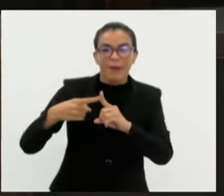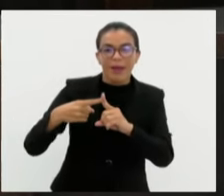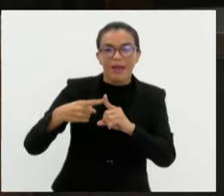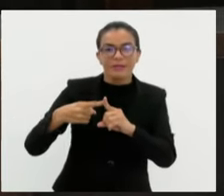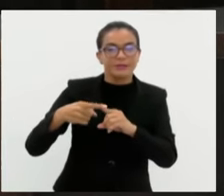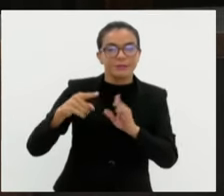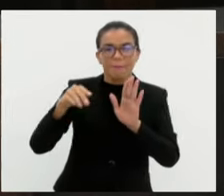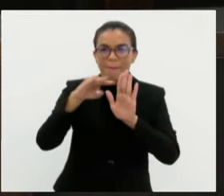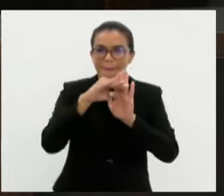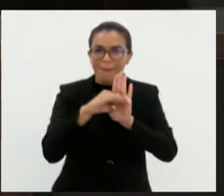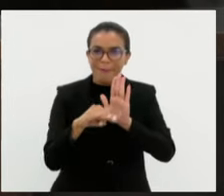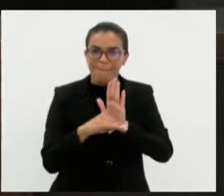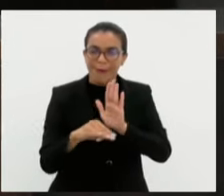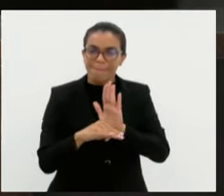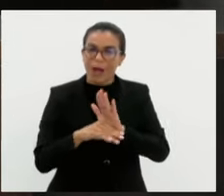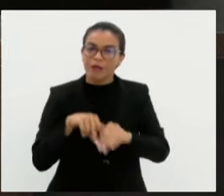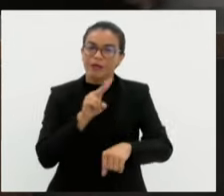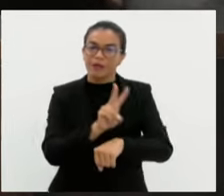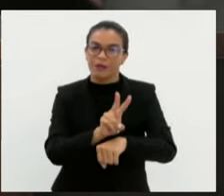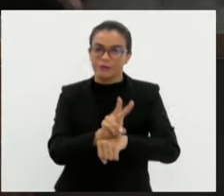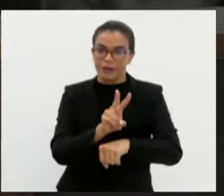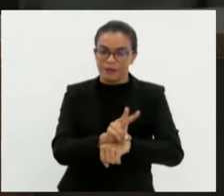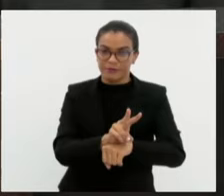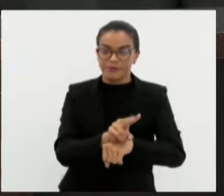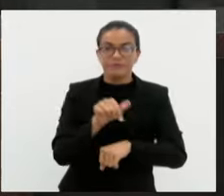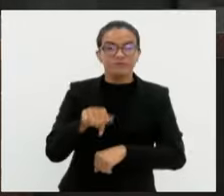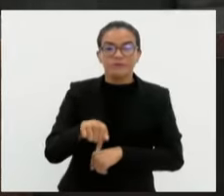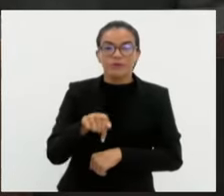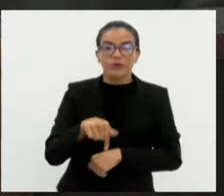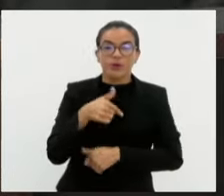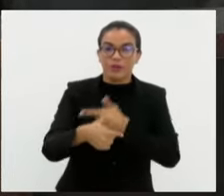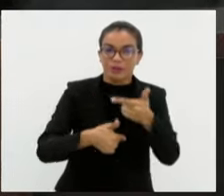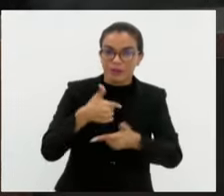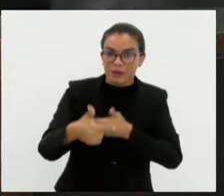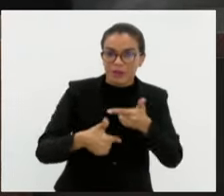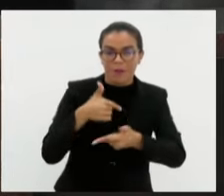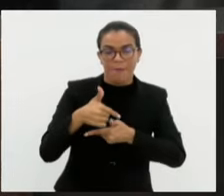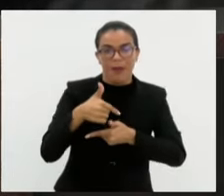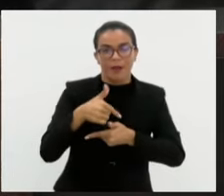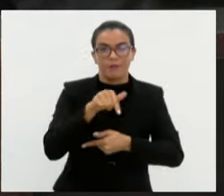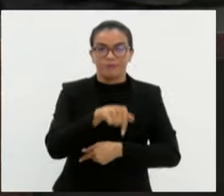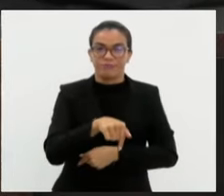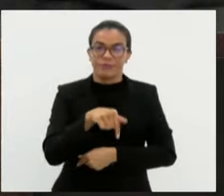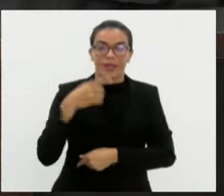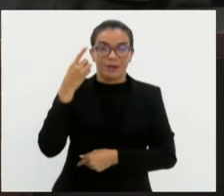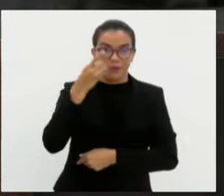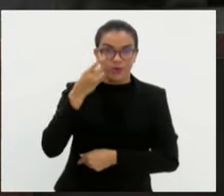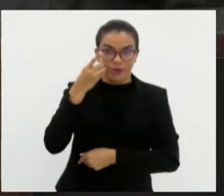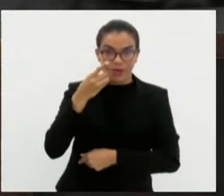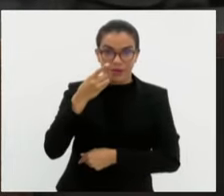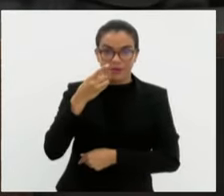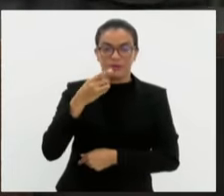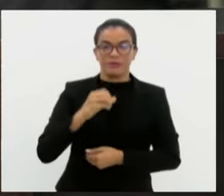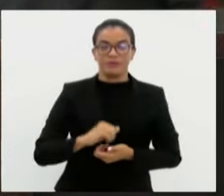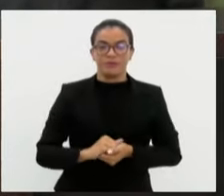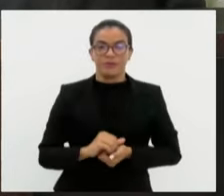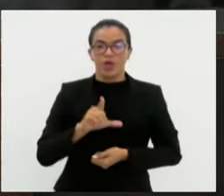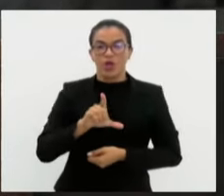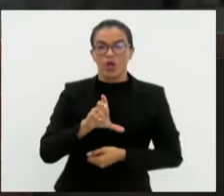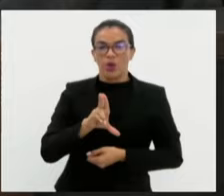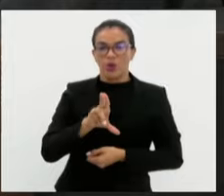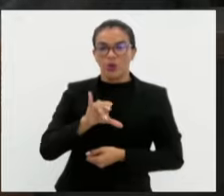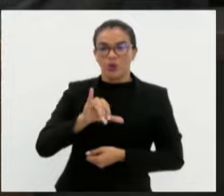relacionados com o exercício do mandato popular da excelentíssima senhora deputada